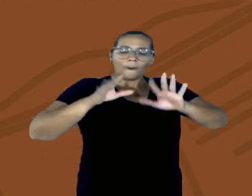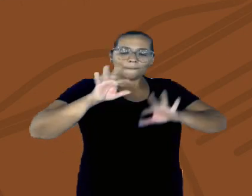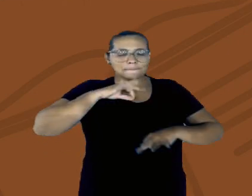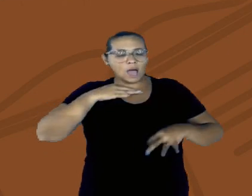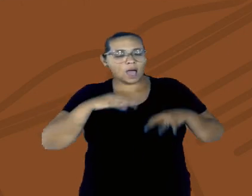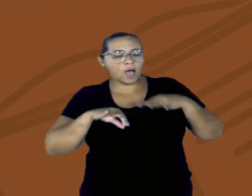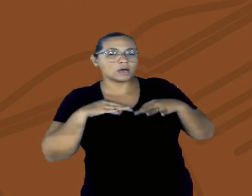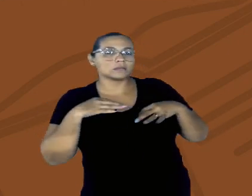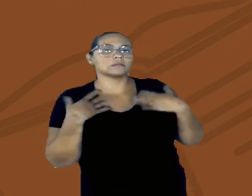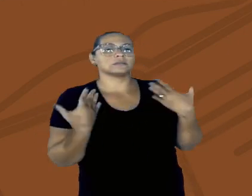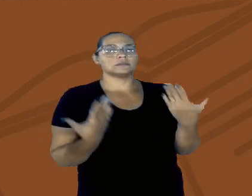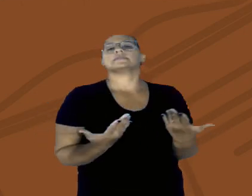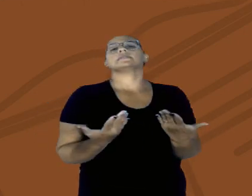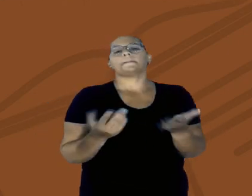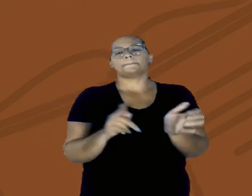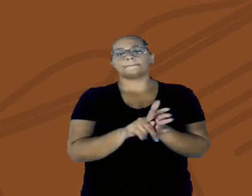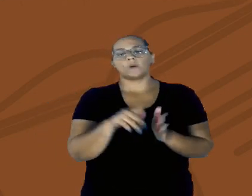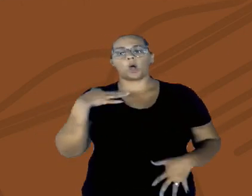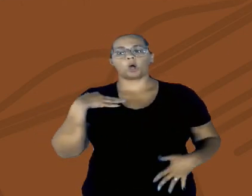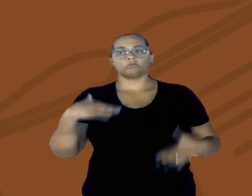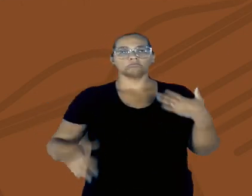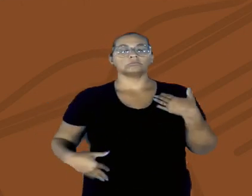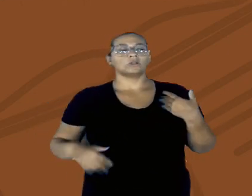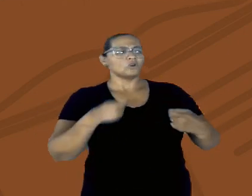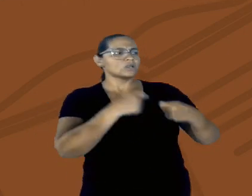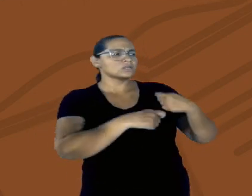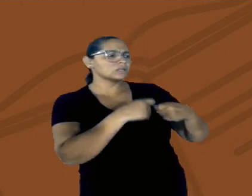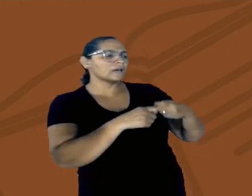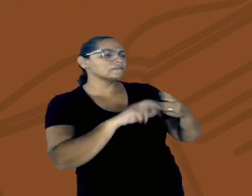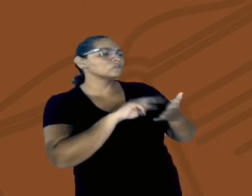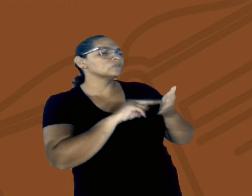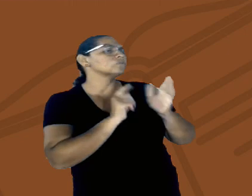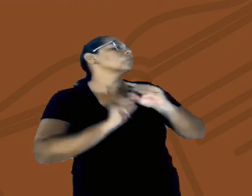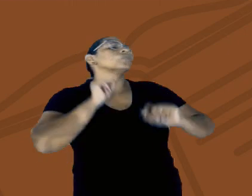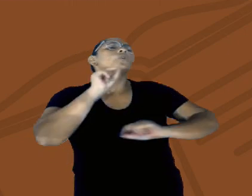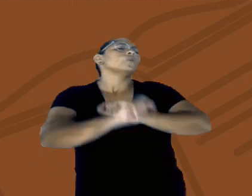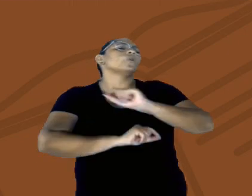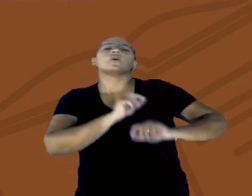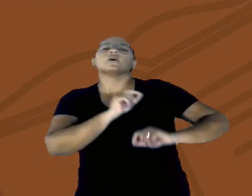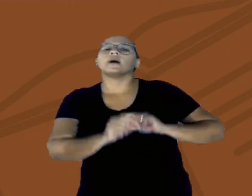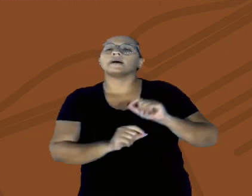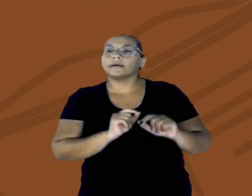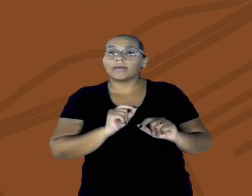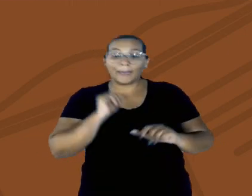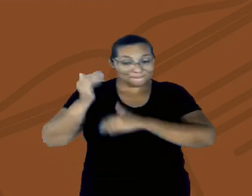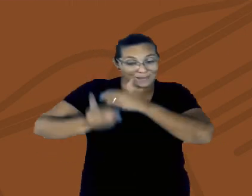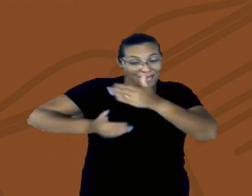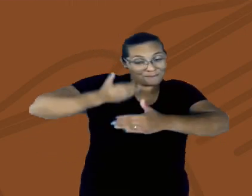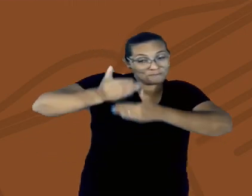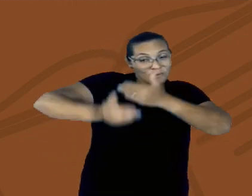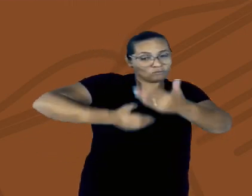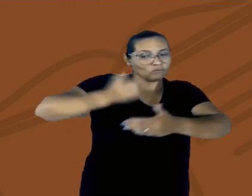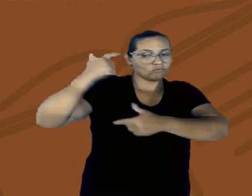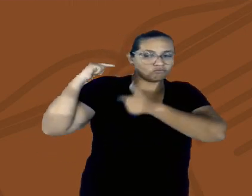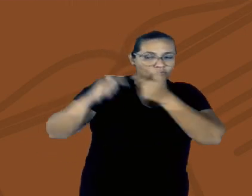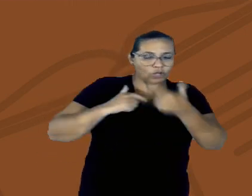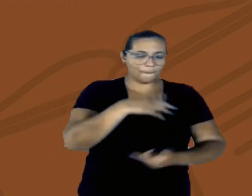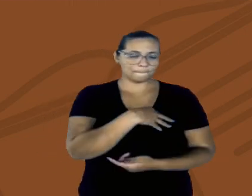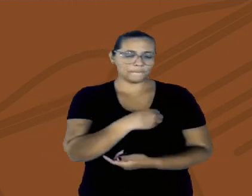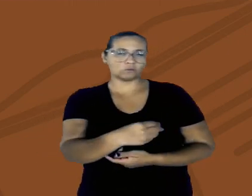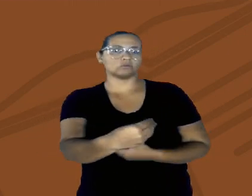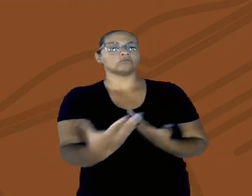Sexo, atividade reprodutiva. Sexo, atividade relacionada